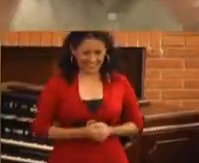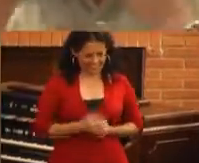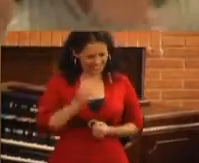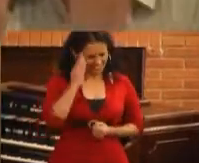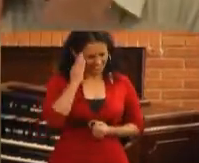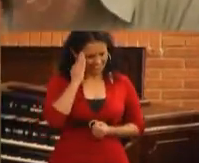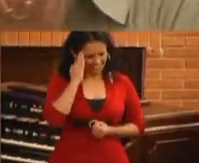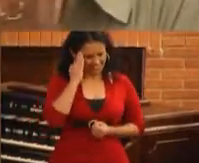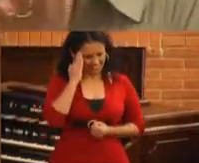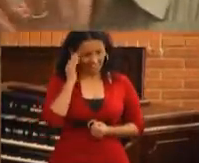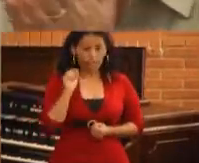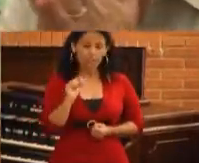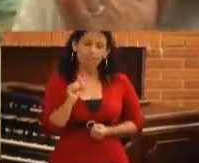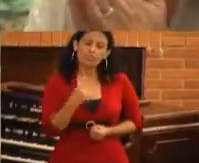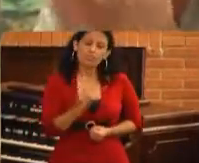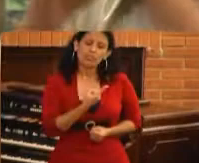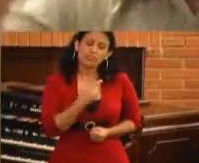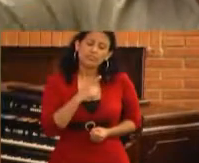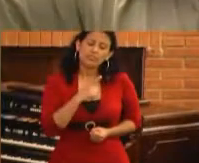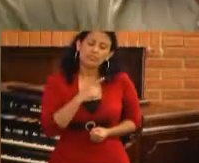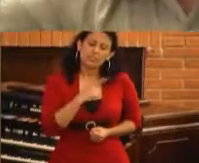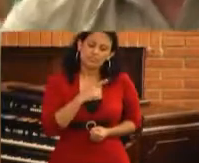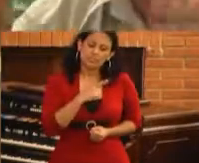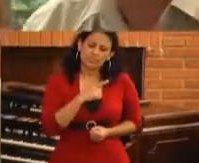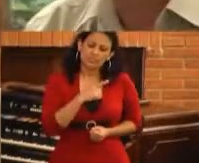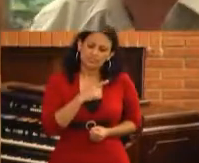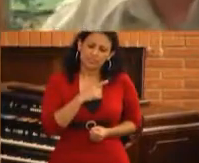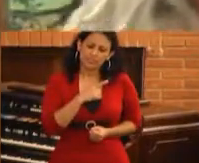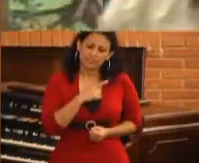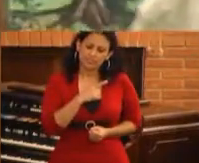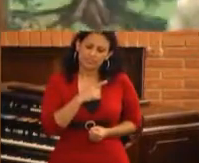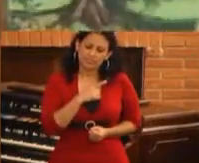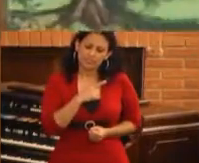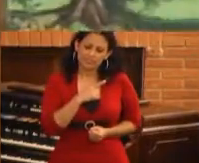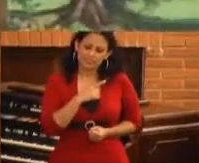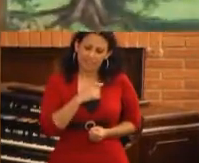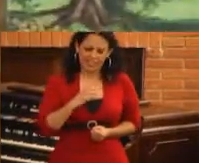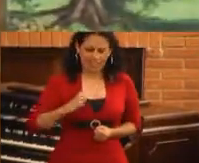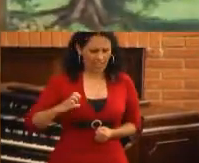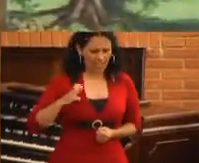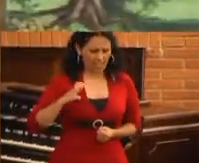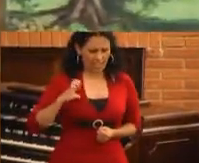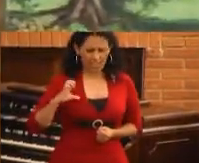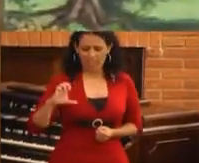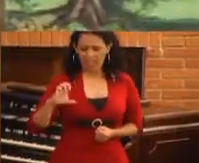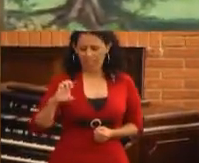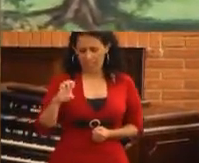Mas o que nós temos não é um código de ética.